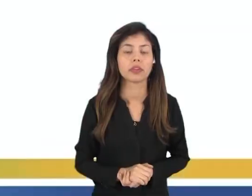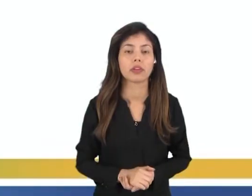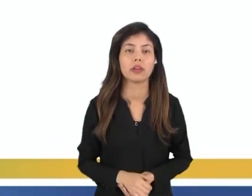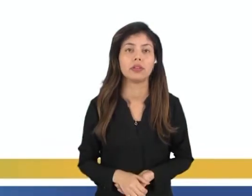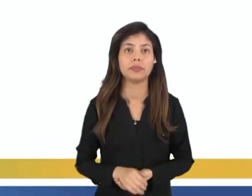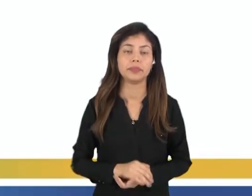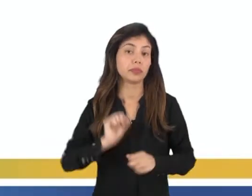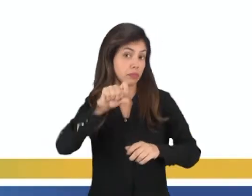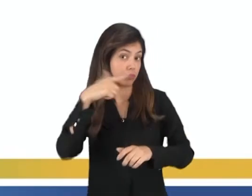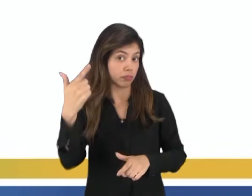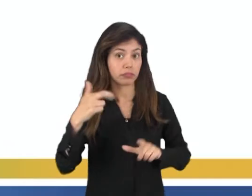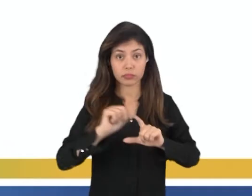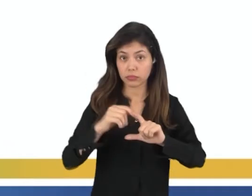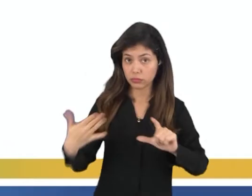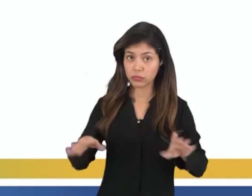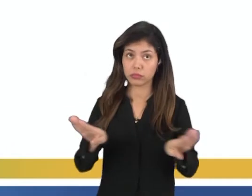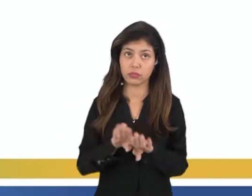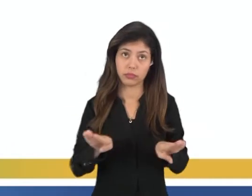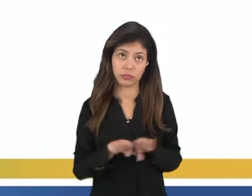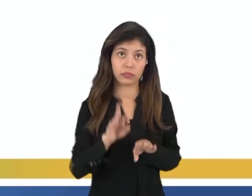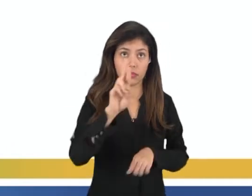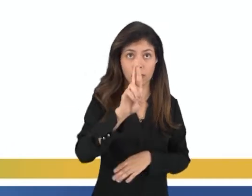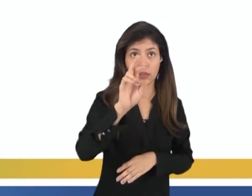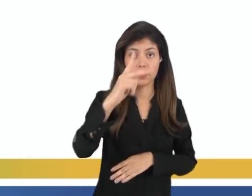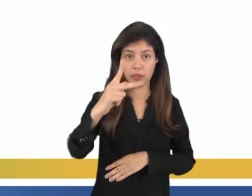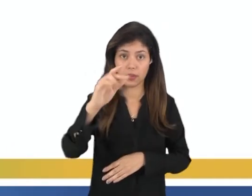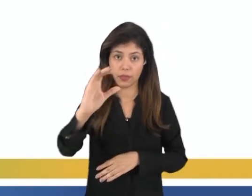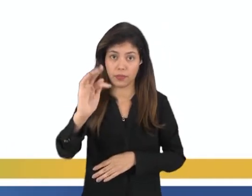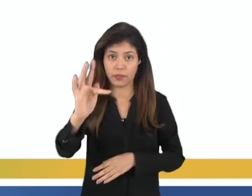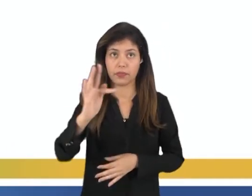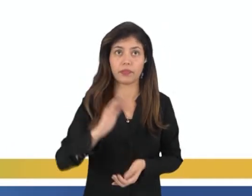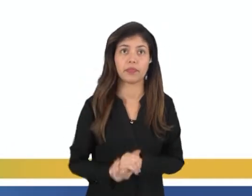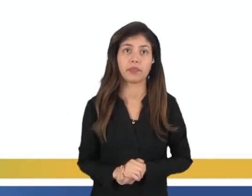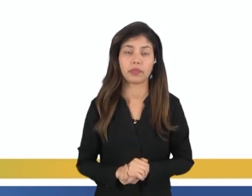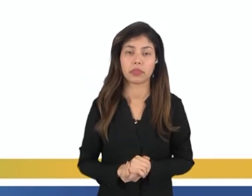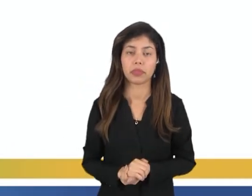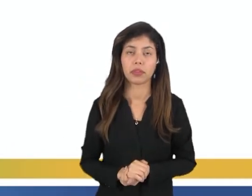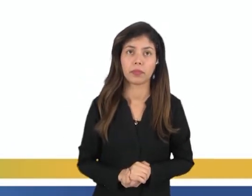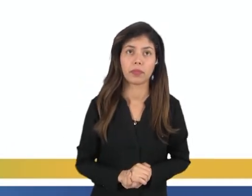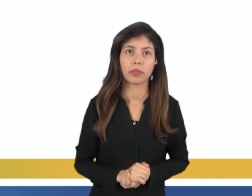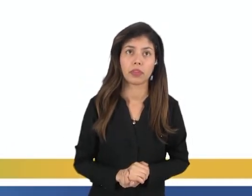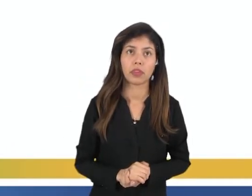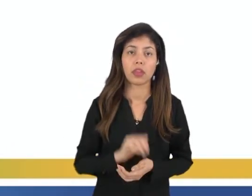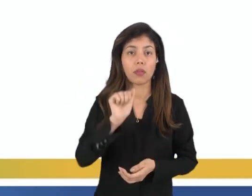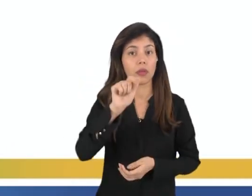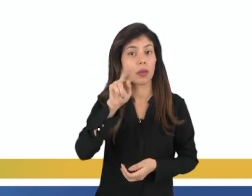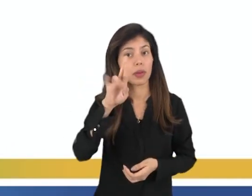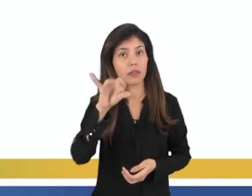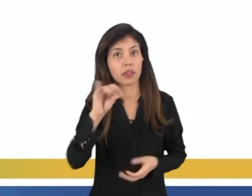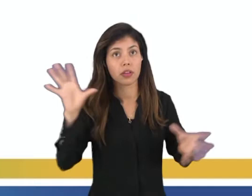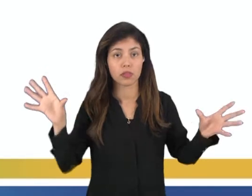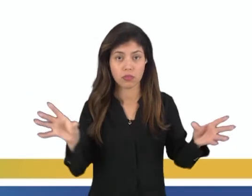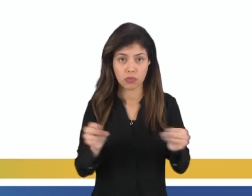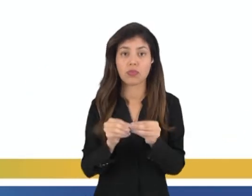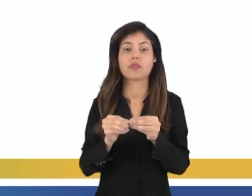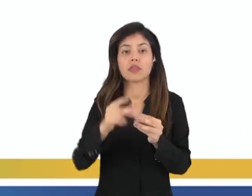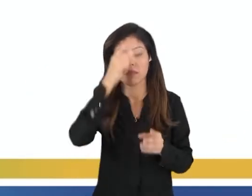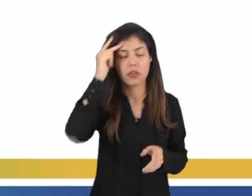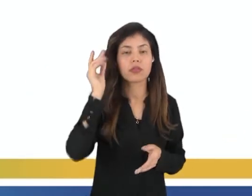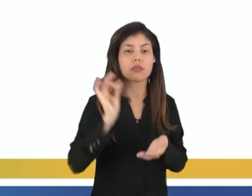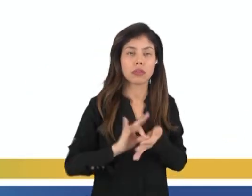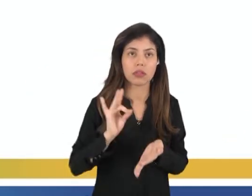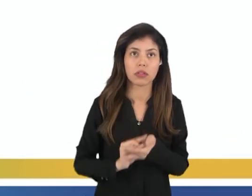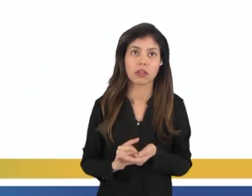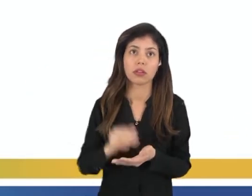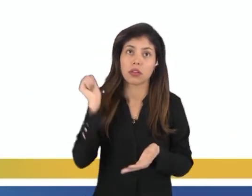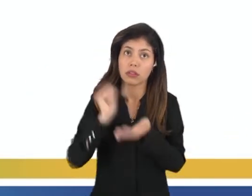Nós temos outras características também, que é o RPF. O que é o RPF? É uma abreviação de fanfiction de pessoa real.